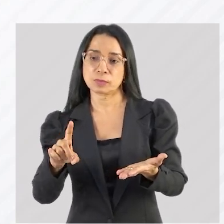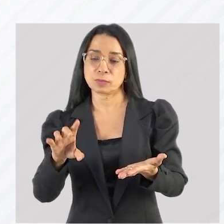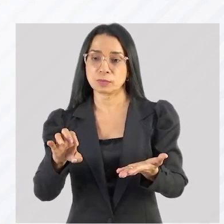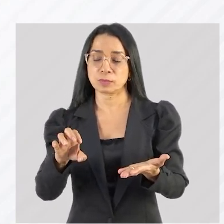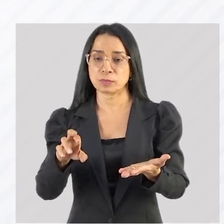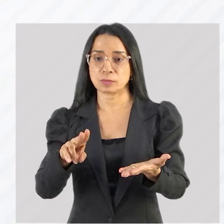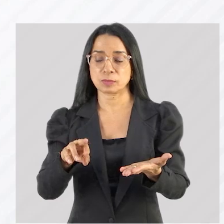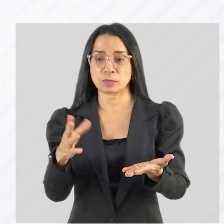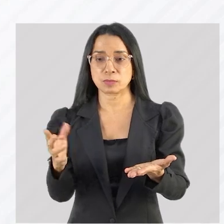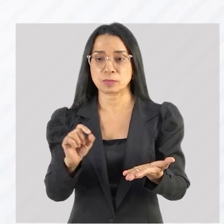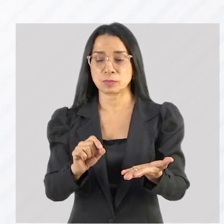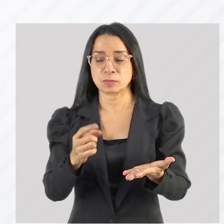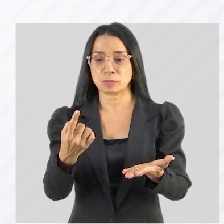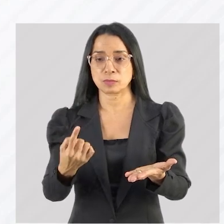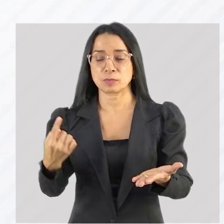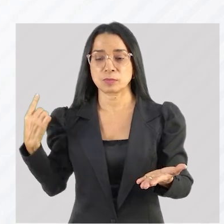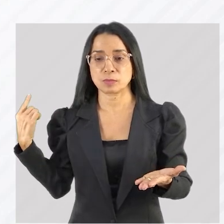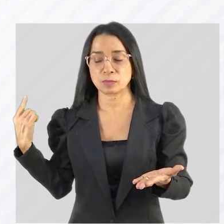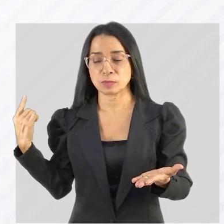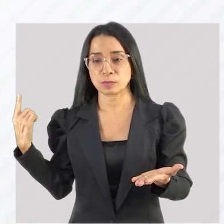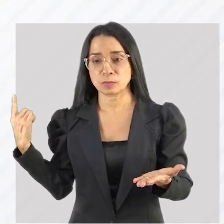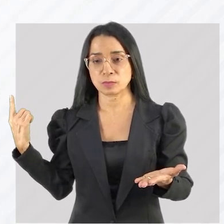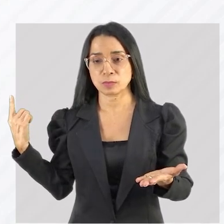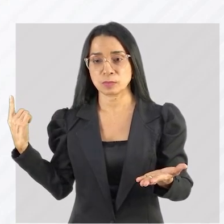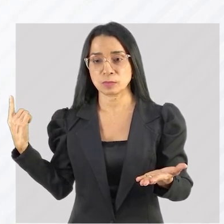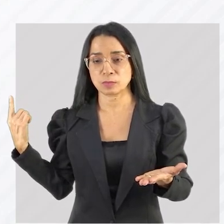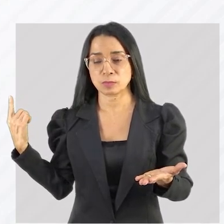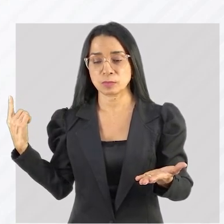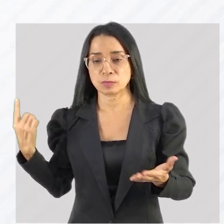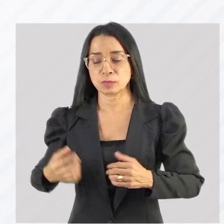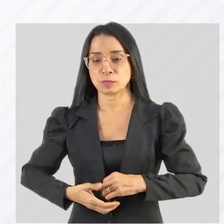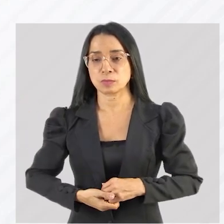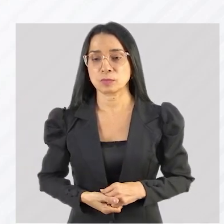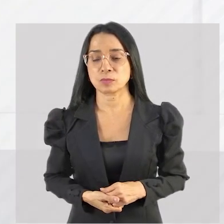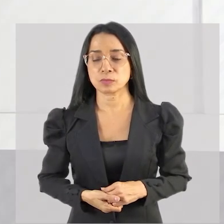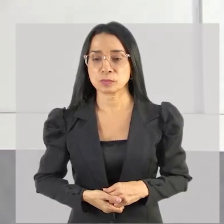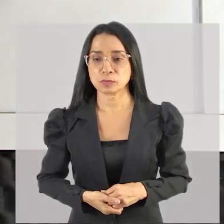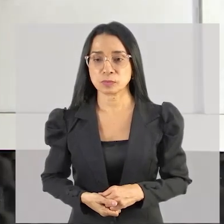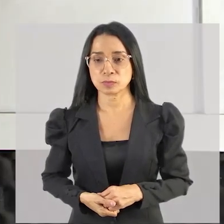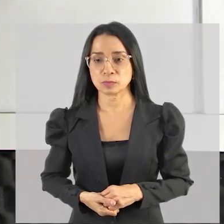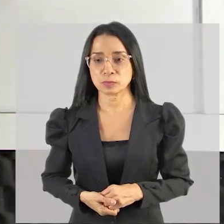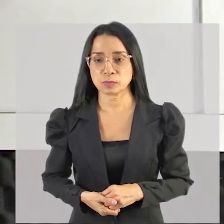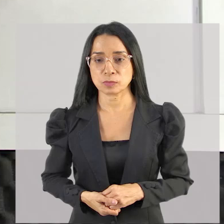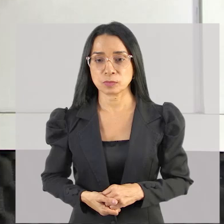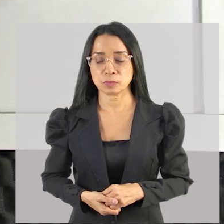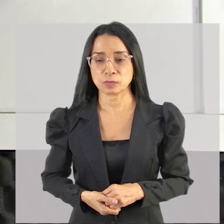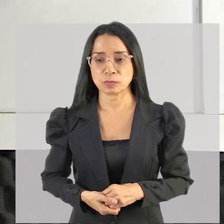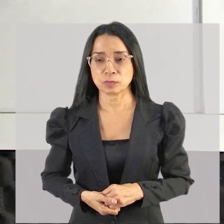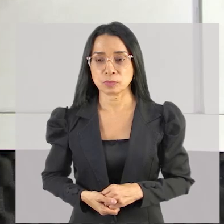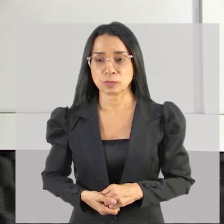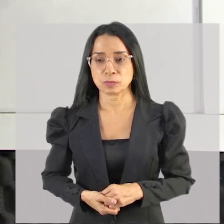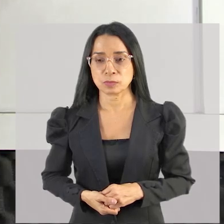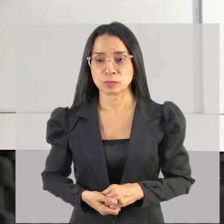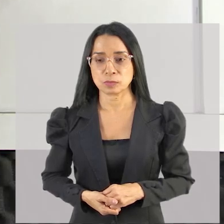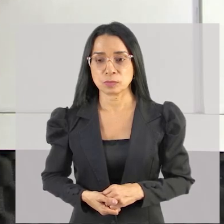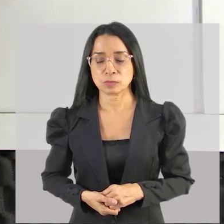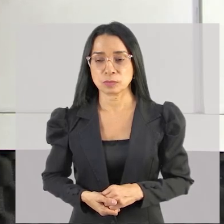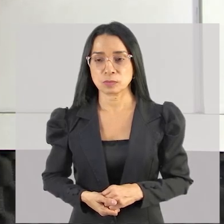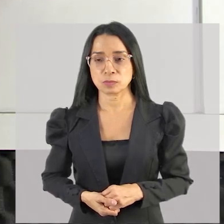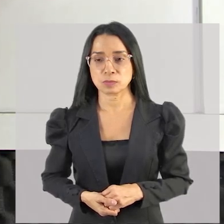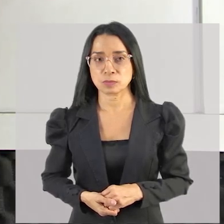densidade da farinha é igual a densidade de quê?